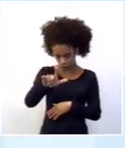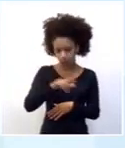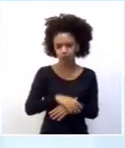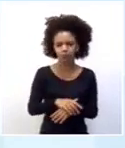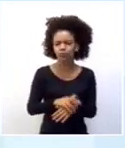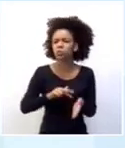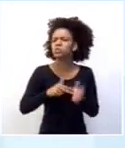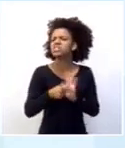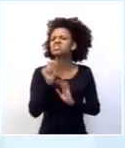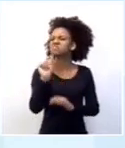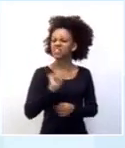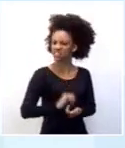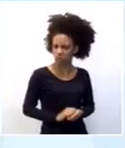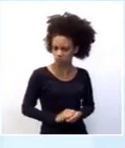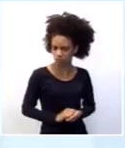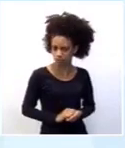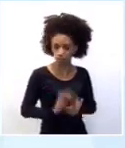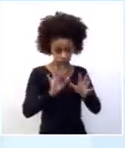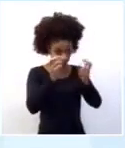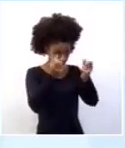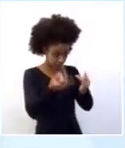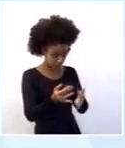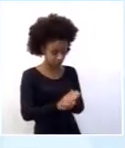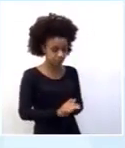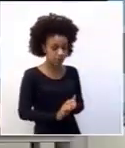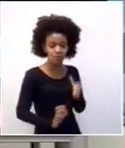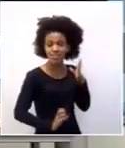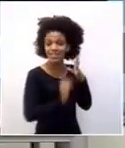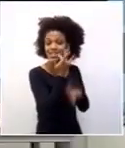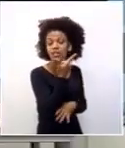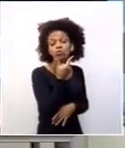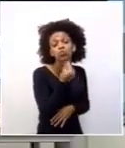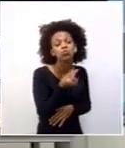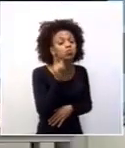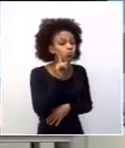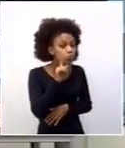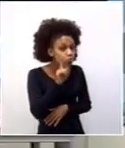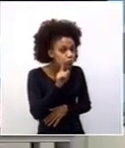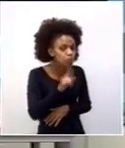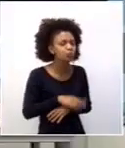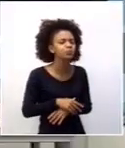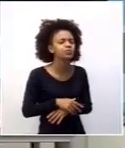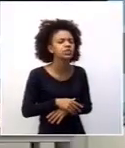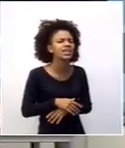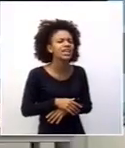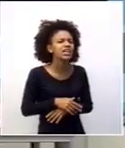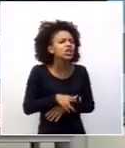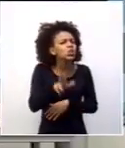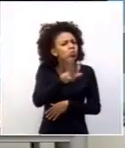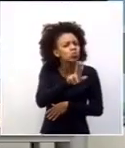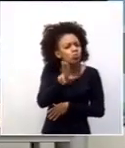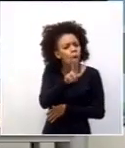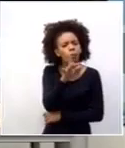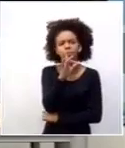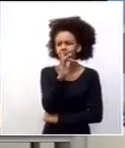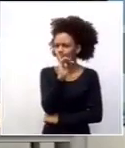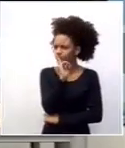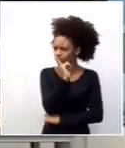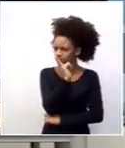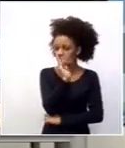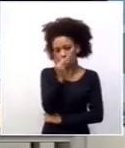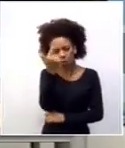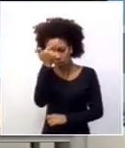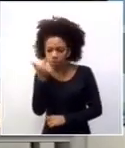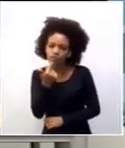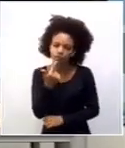crescente fértil é um termo que, como eu disse, foi criado por um historiador americano e ela tem esse nome por algumas